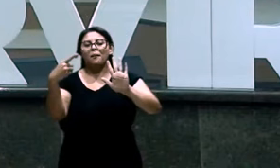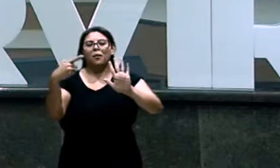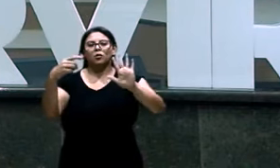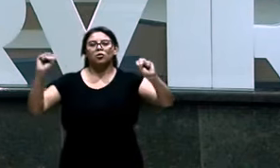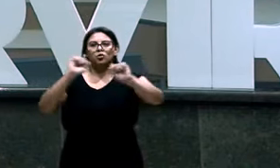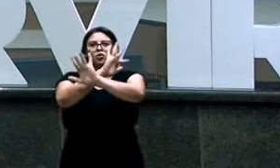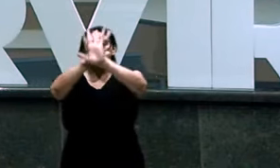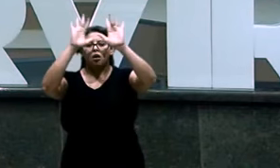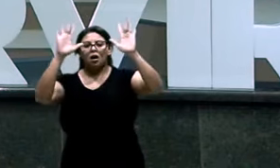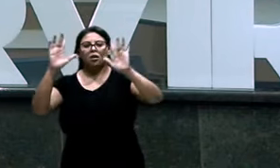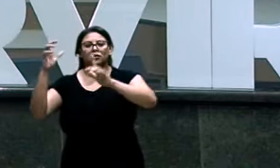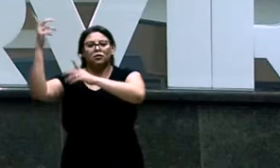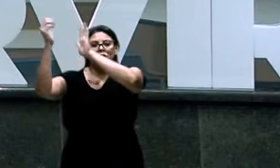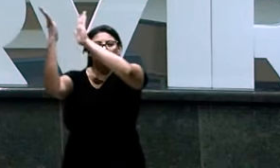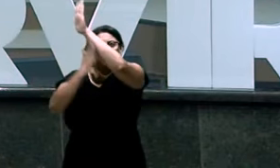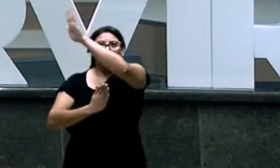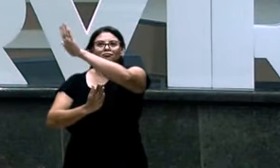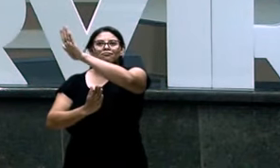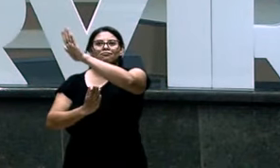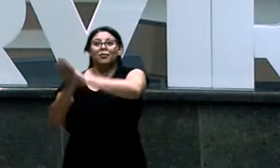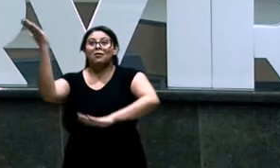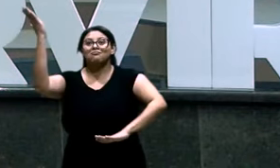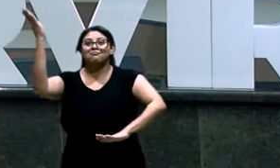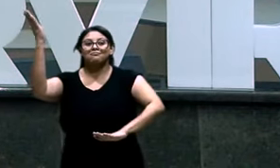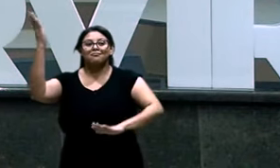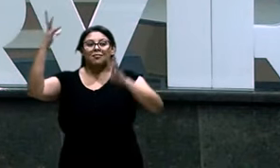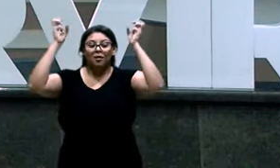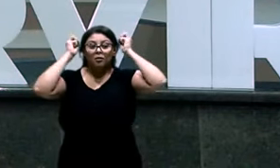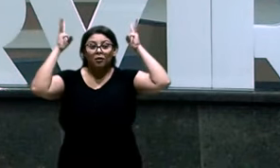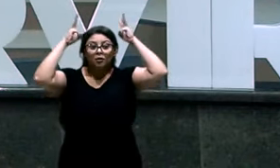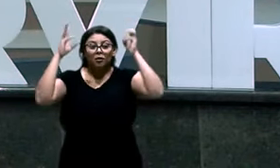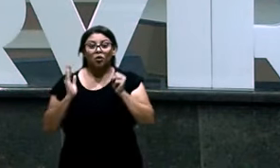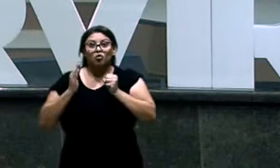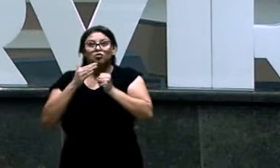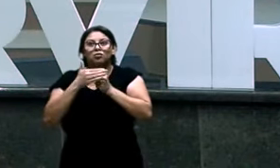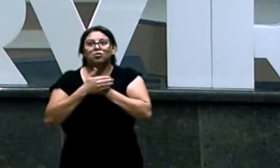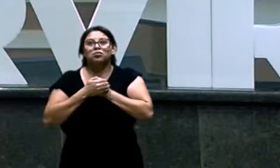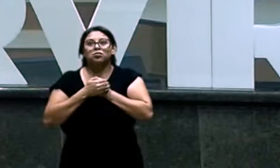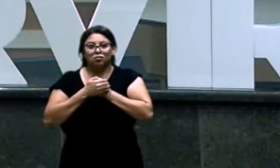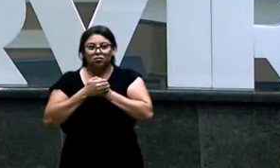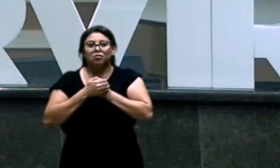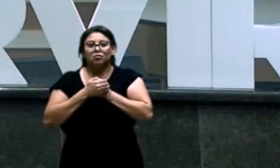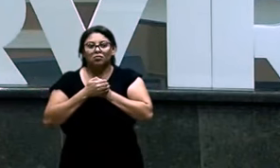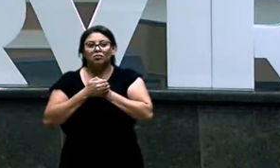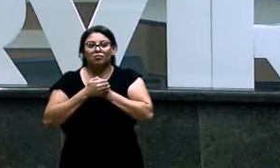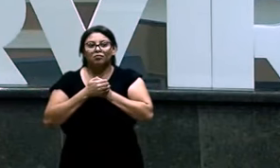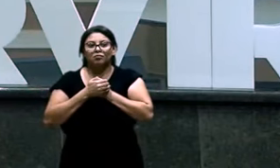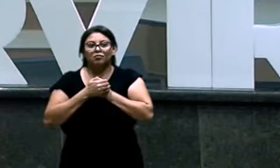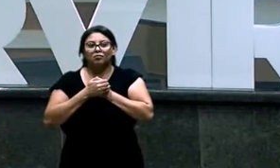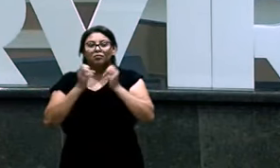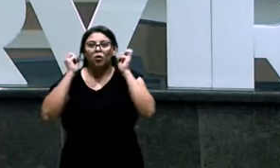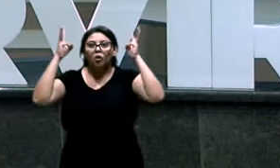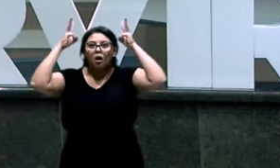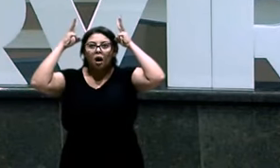ele usava o véu para o povo não perceber que a glória já tinha ido embora, porque ela era transitória. Tem até